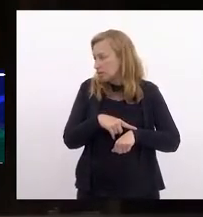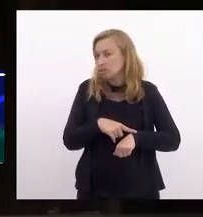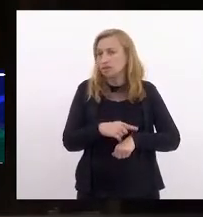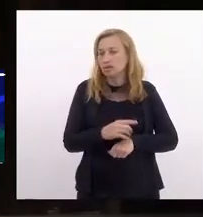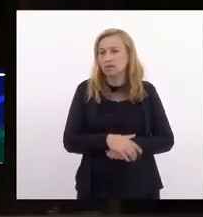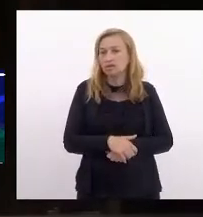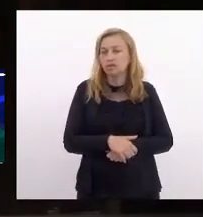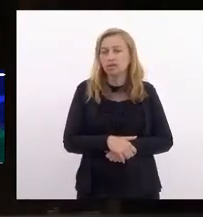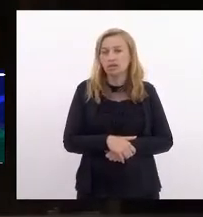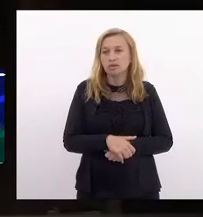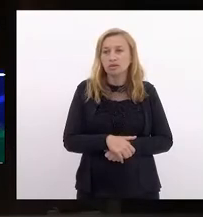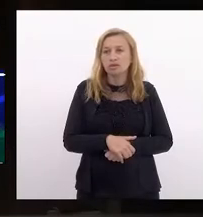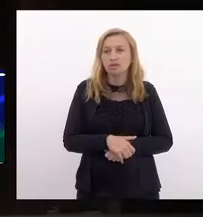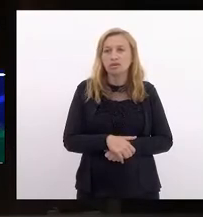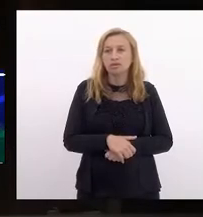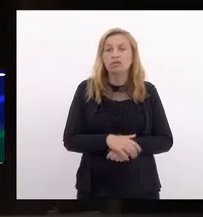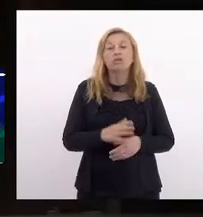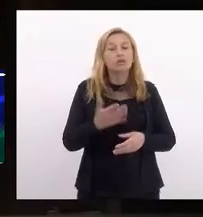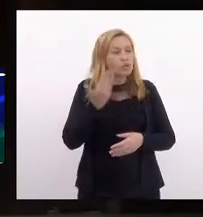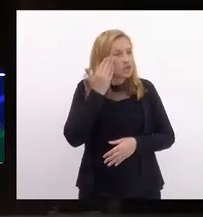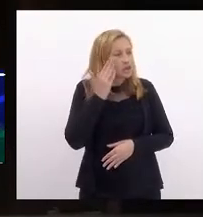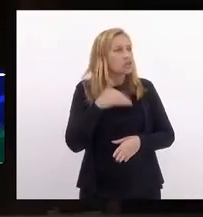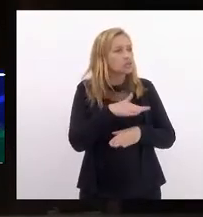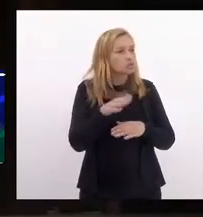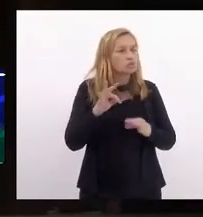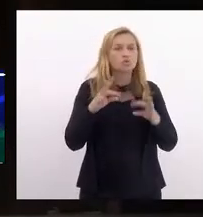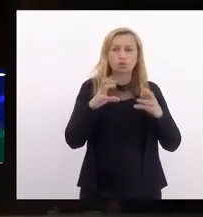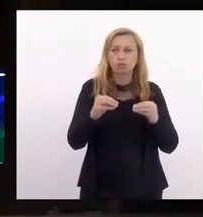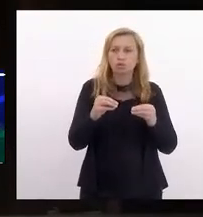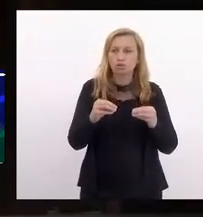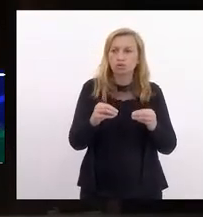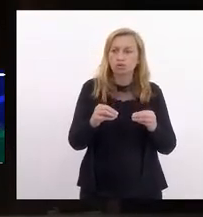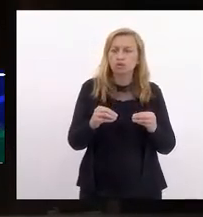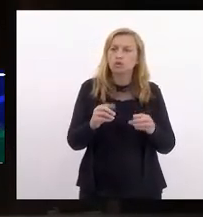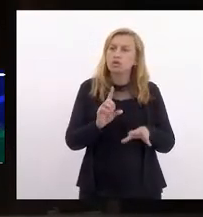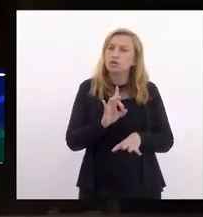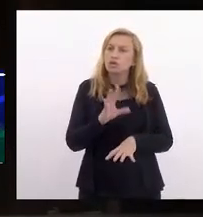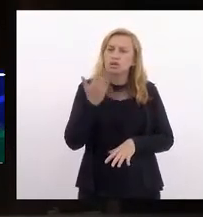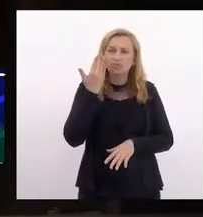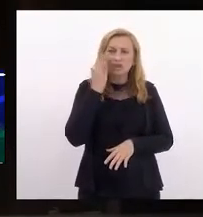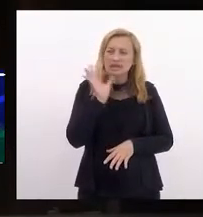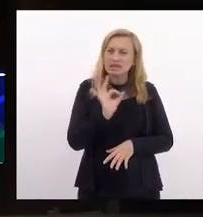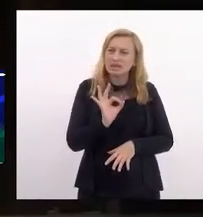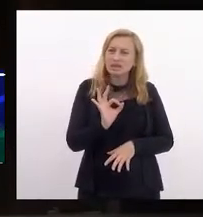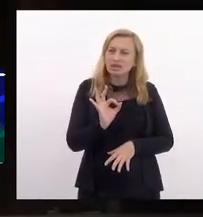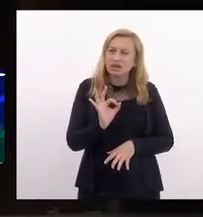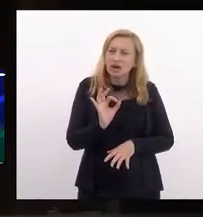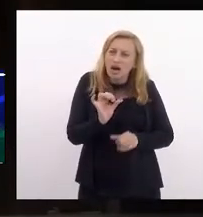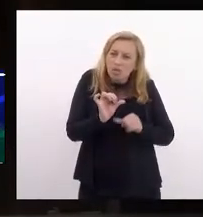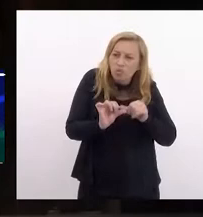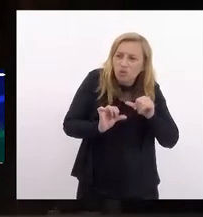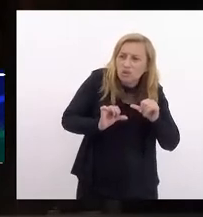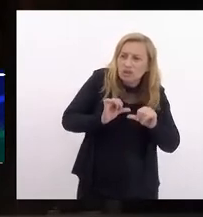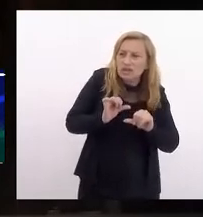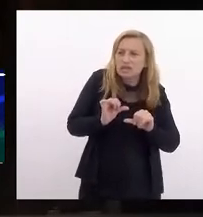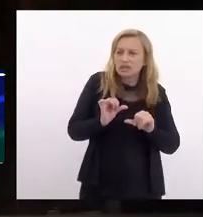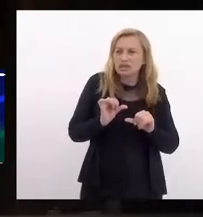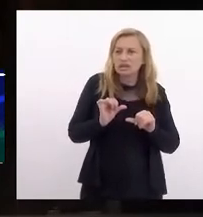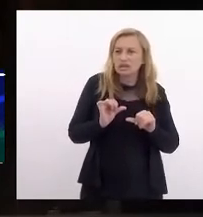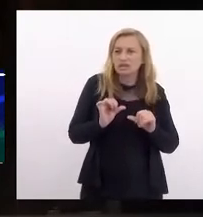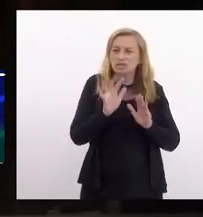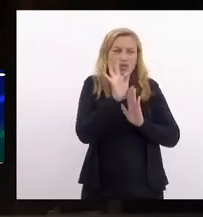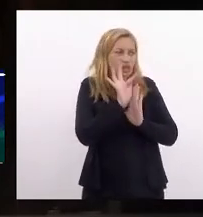fazendo seu discurso com seus eleitores eu entendo isso eu só não entendo é a distorção que fizeram